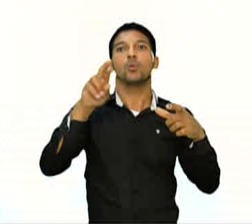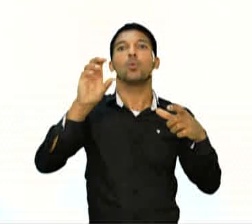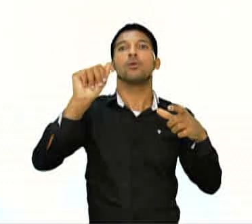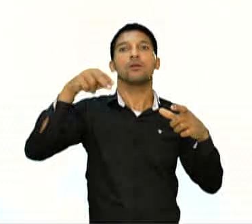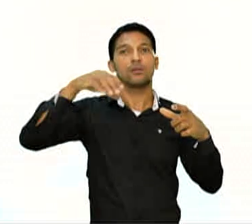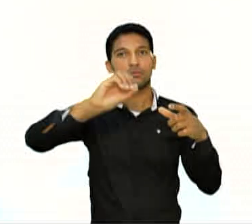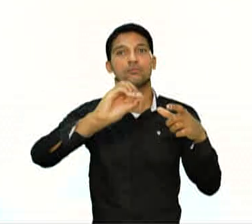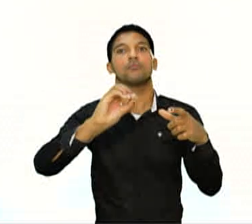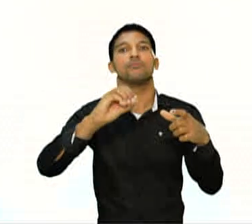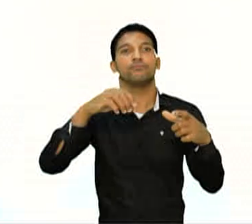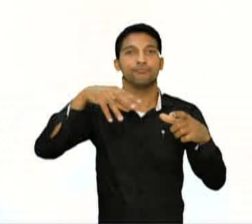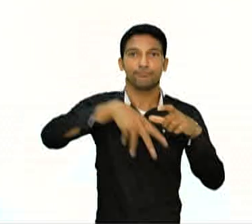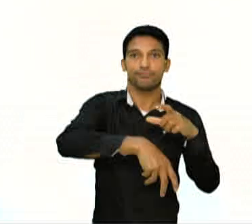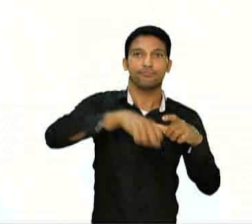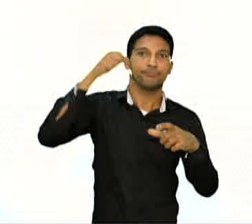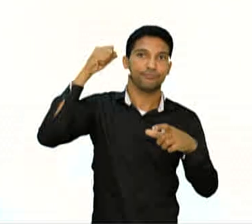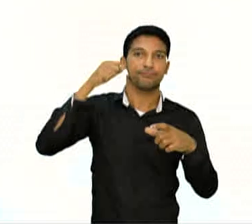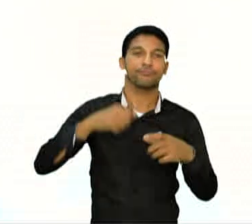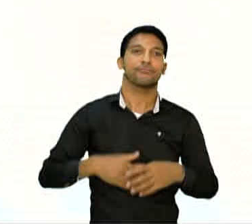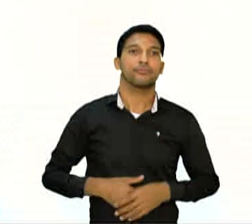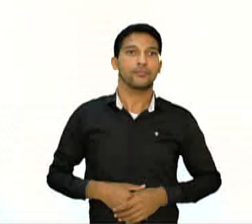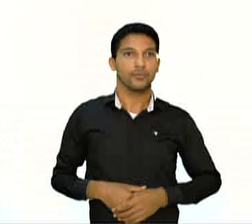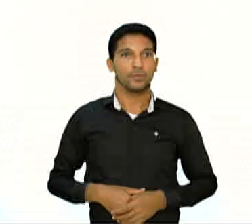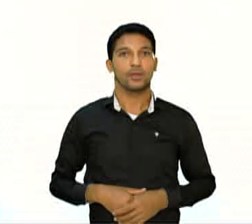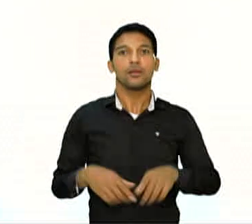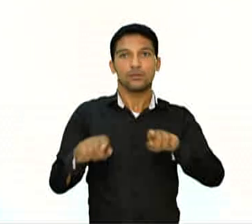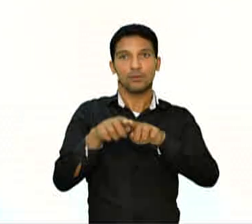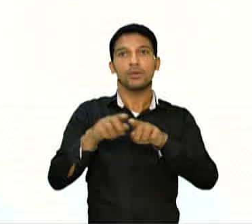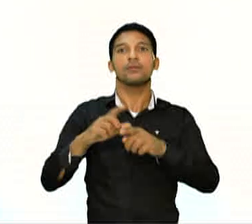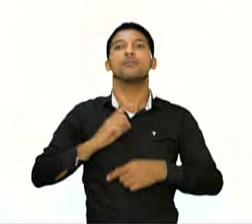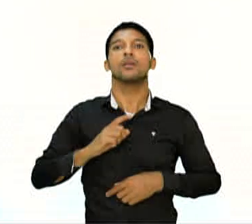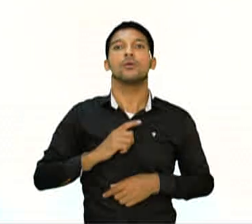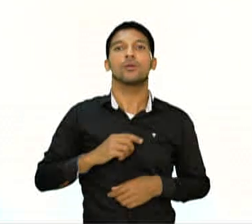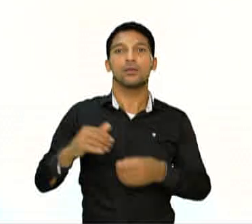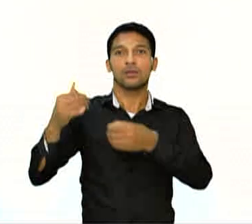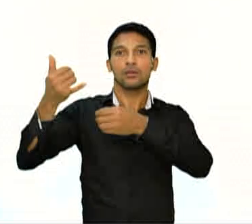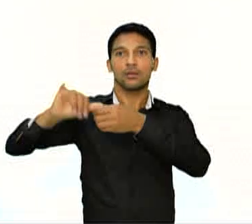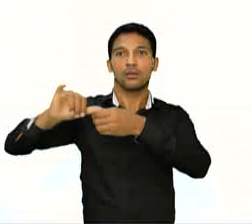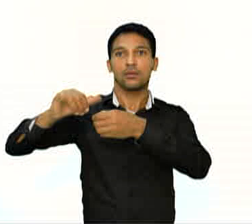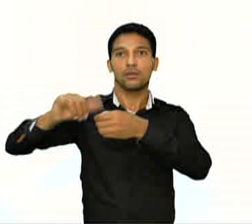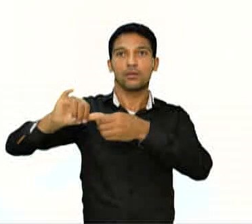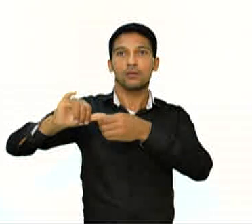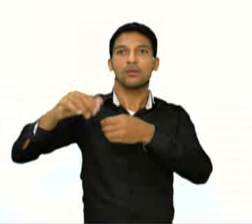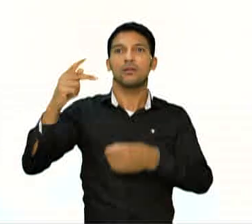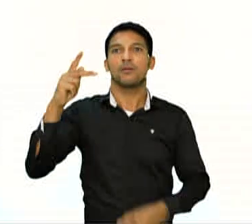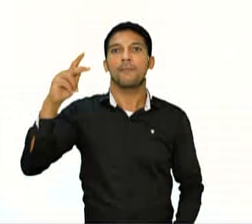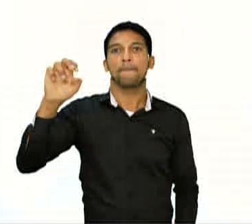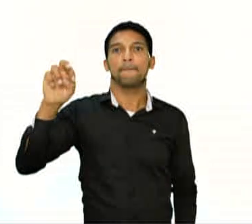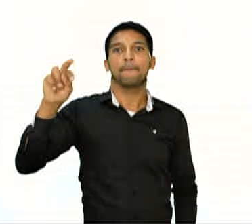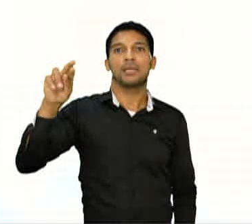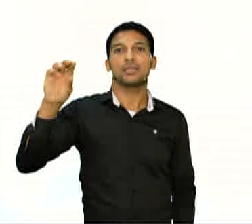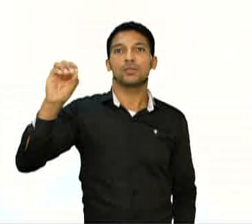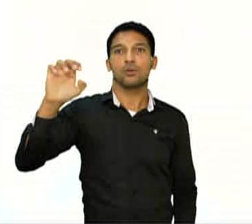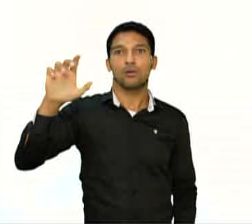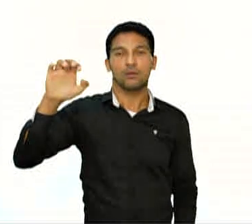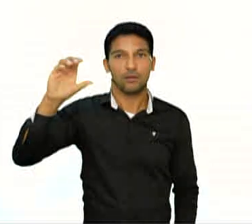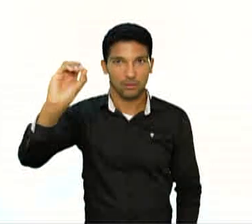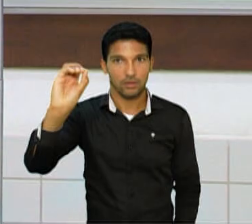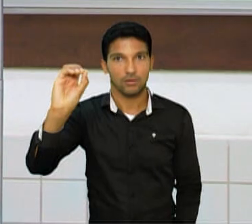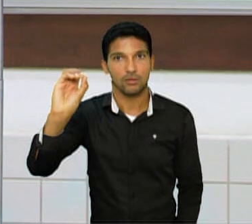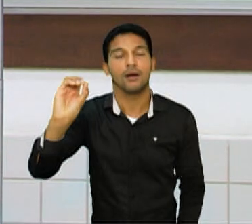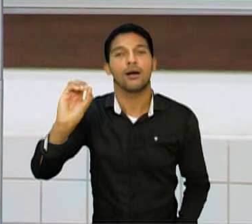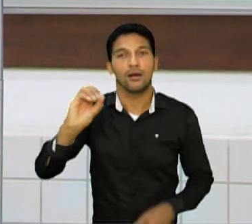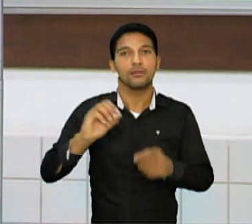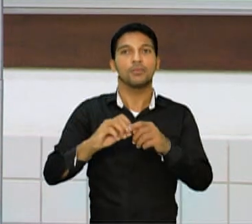Esses elementos que, por queima, vão fazer a produção de energia elétrica. Logicamente, a queima também embute